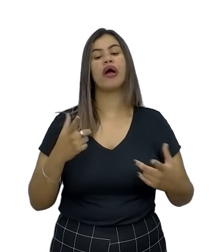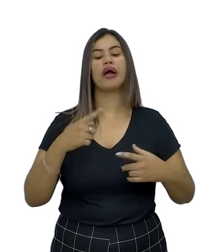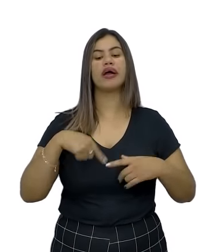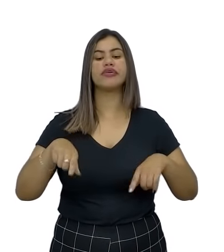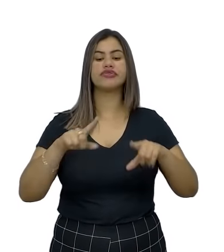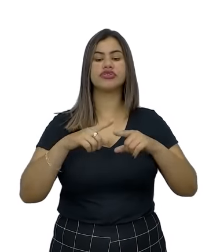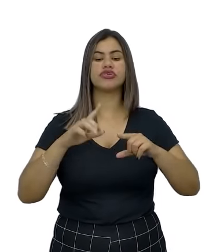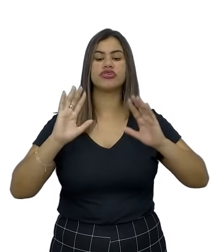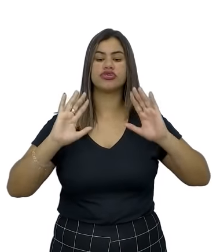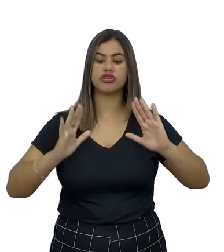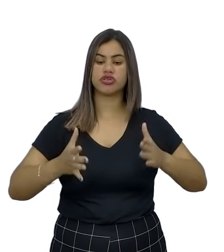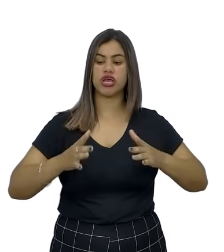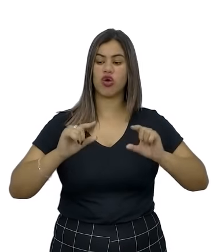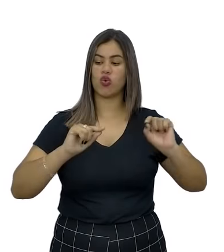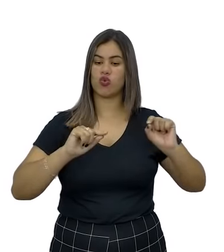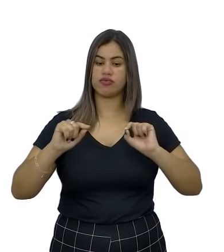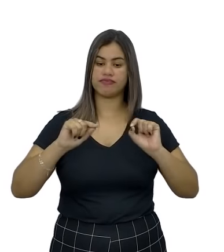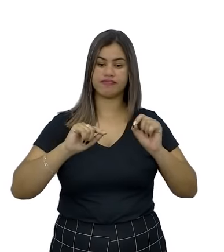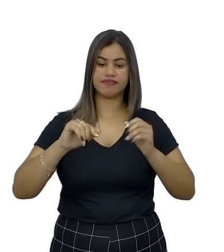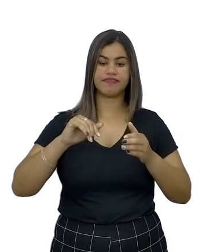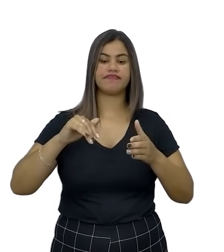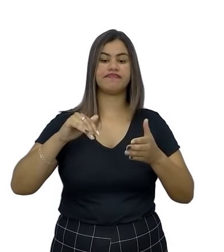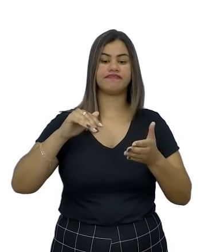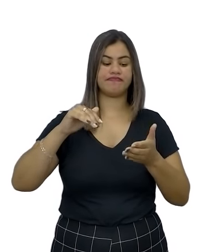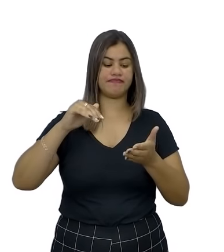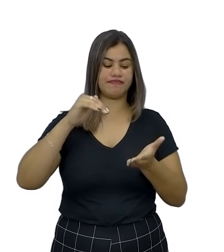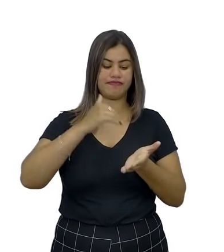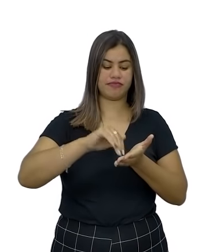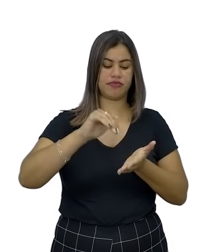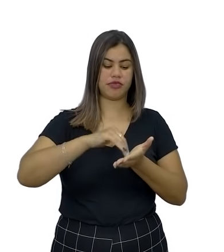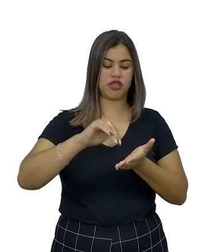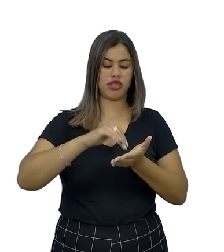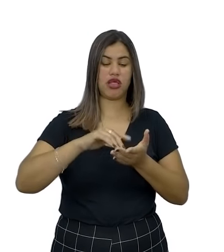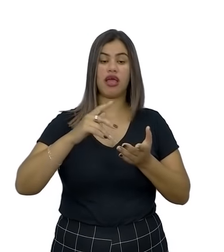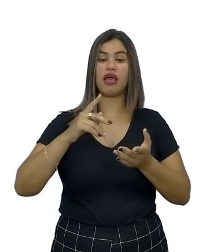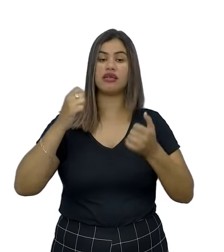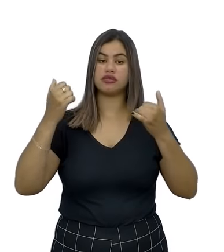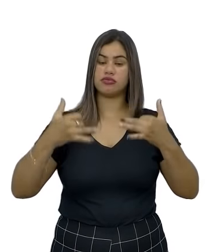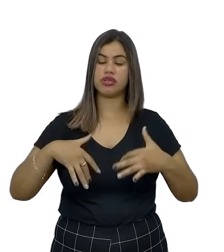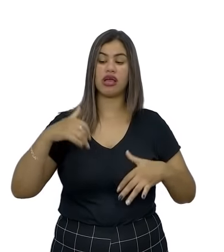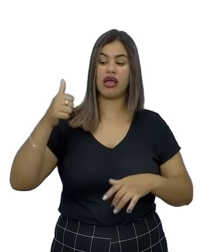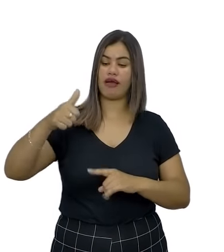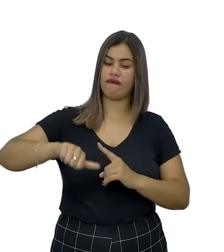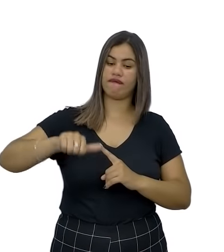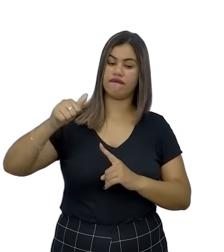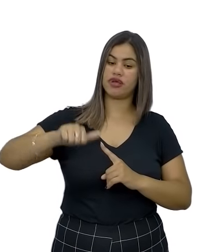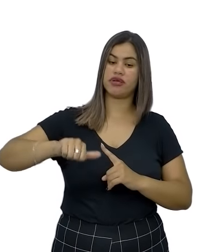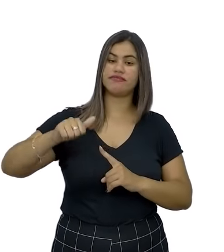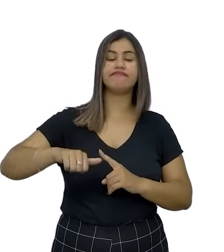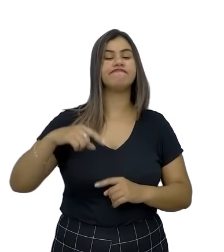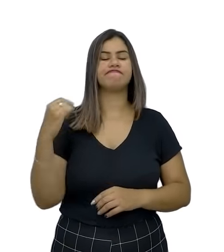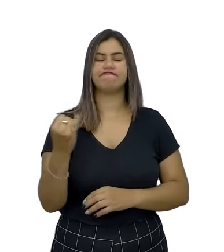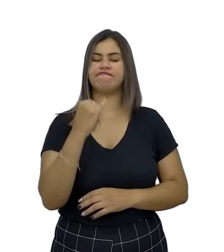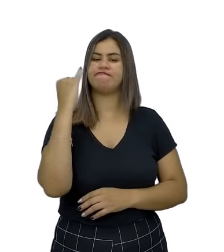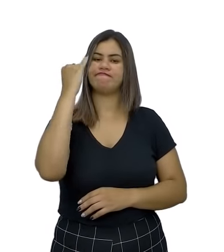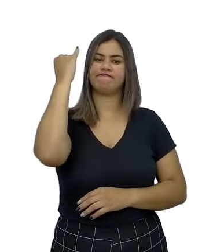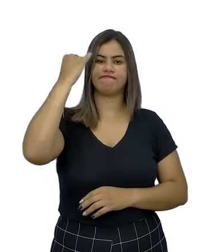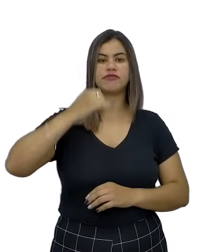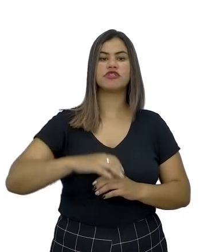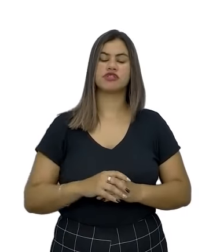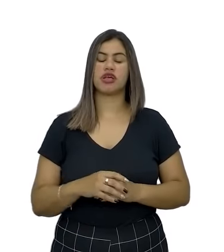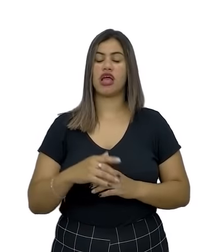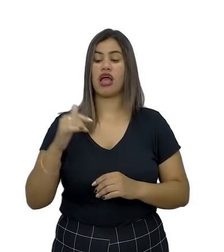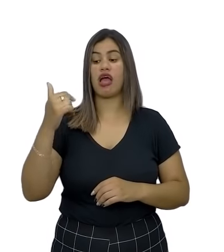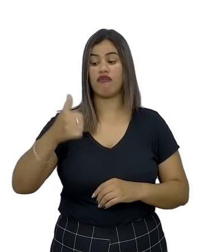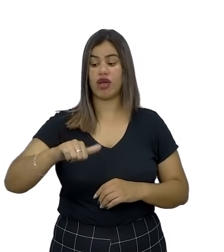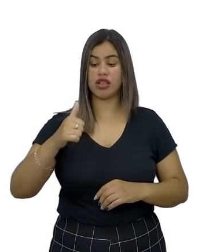também, a secretaria traz a todo momento a fala da avaliação, o quanto a avaliação é importante, tanto a avaliação